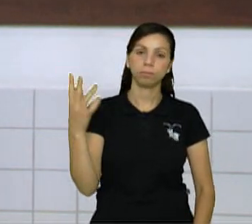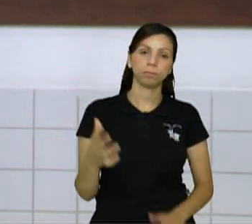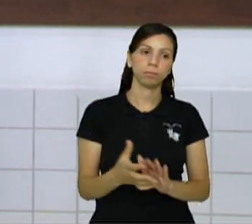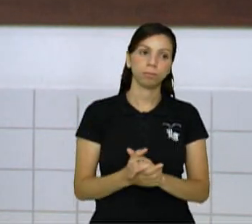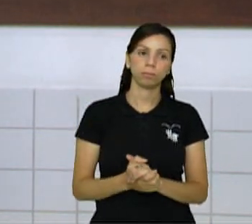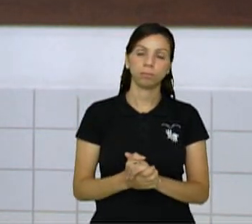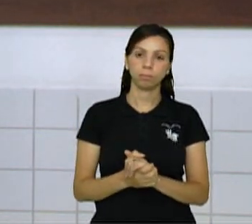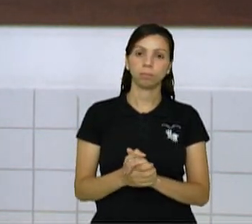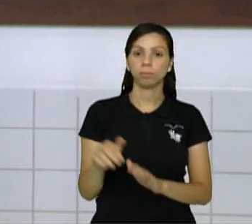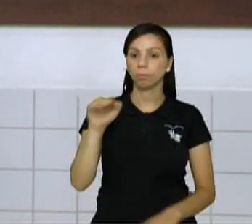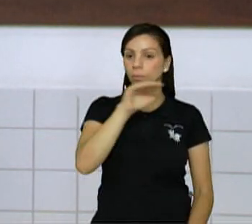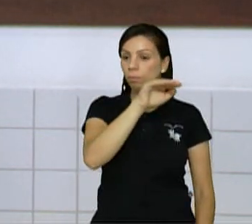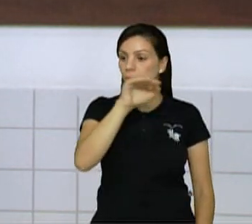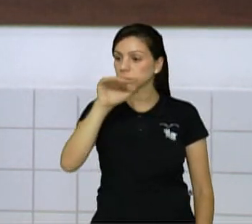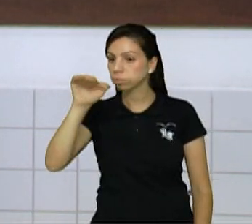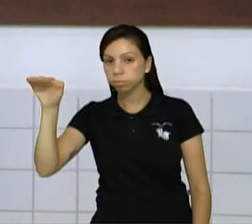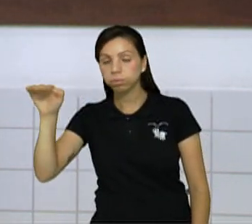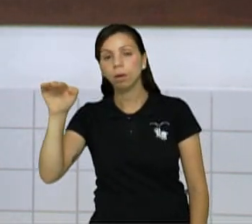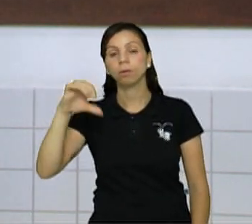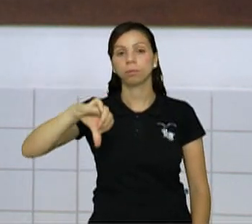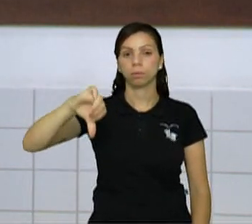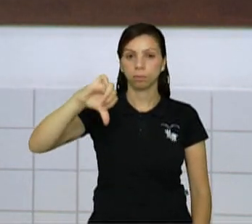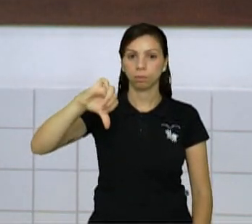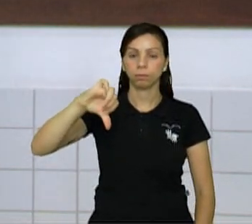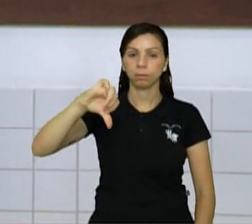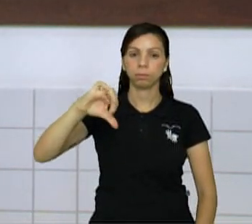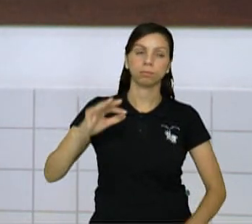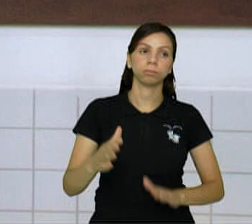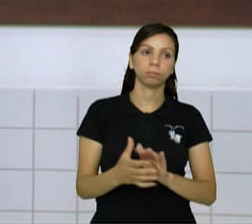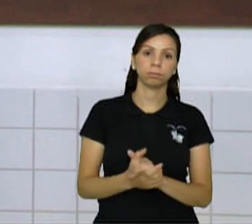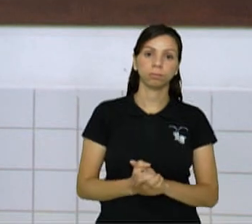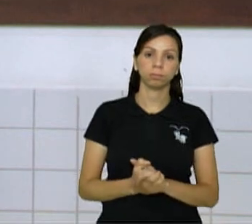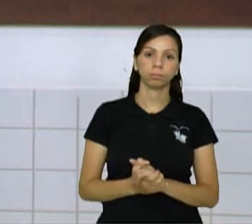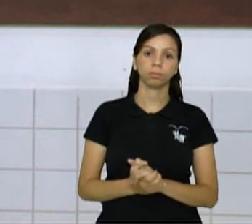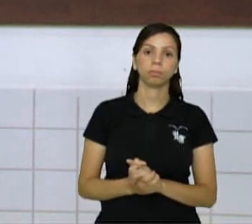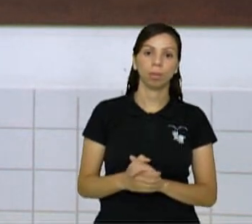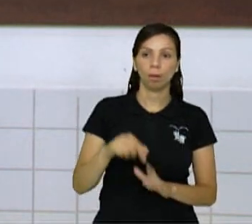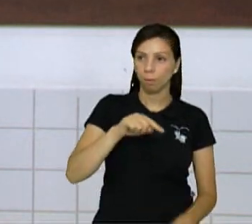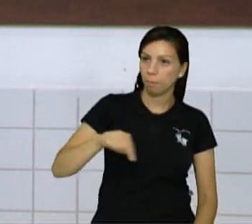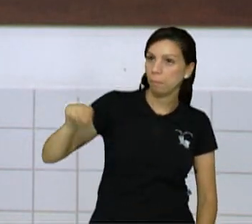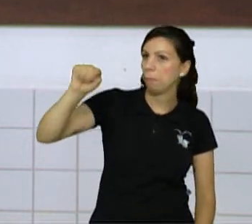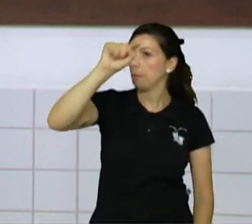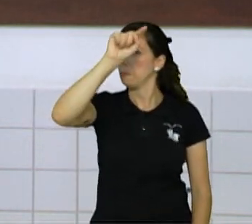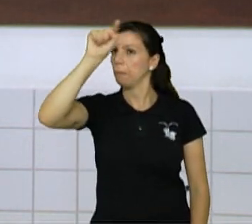isso sobre 9. Pessoal, segue a flecha.